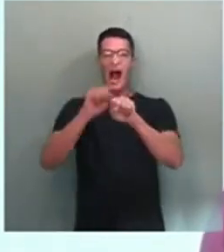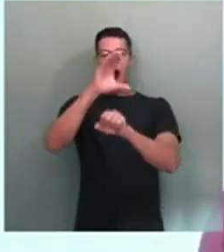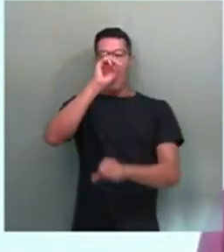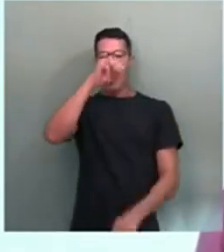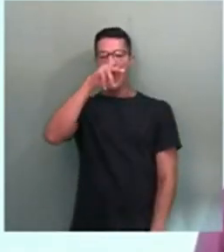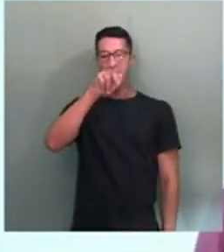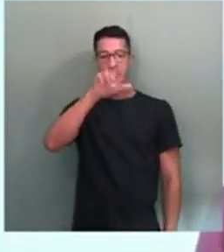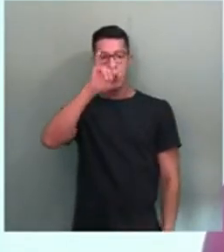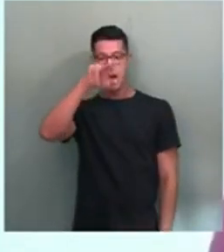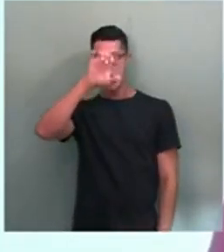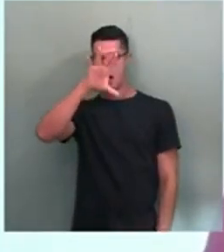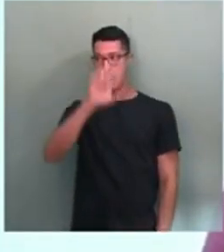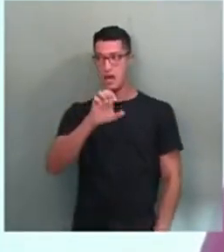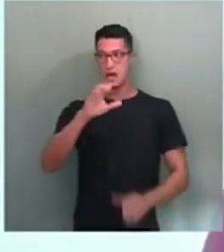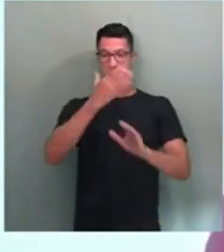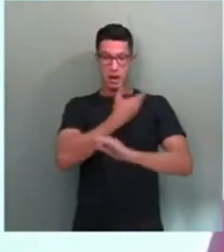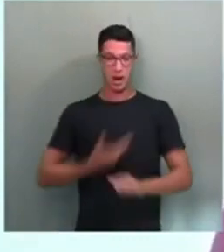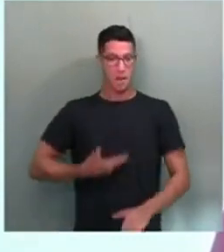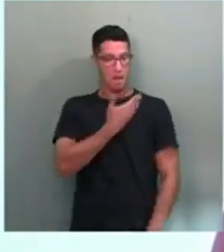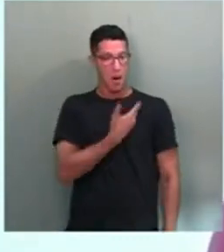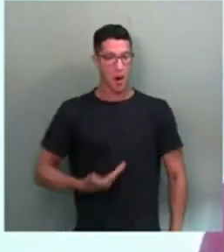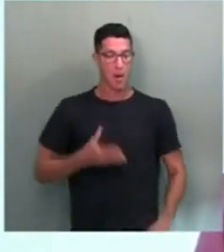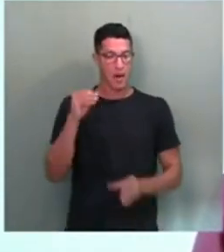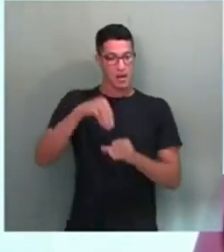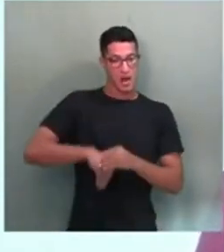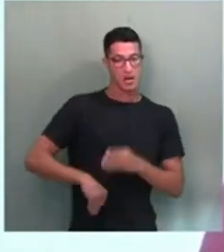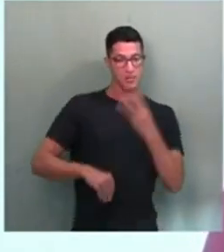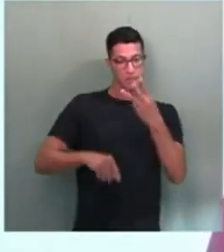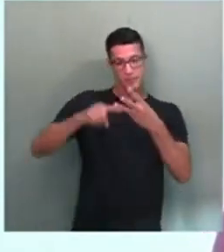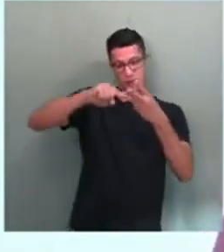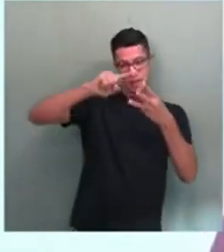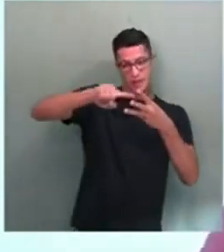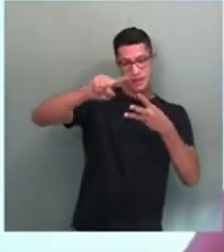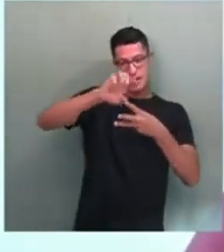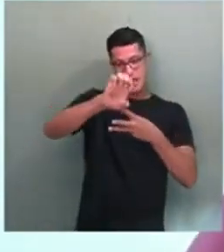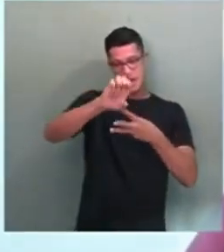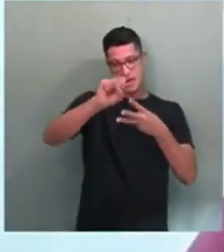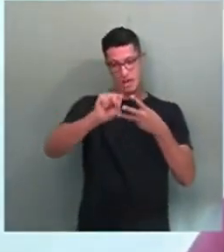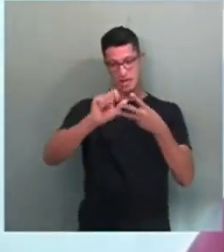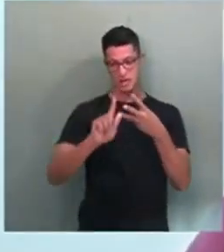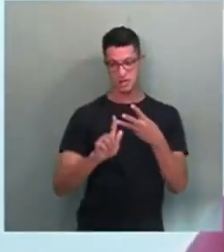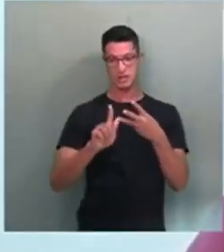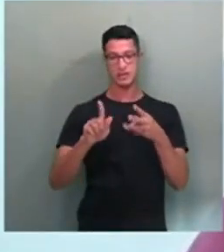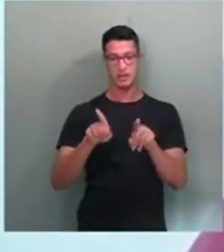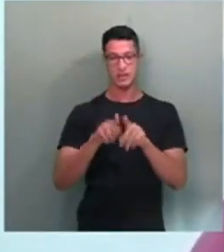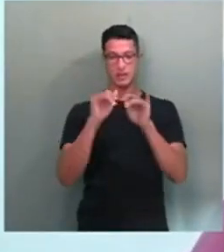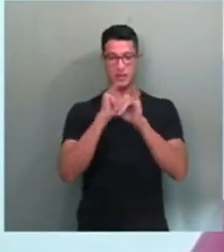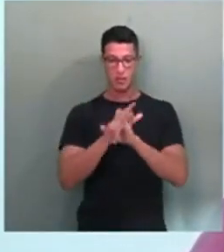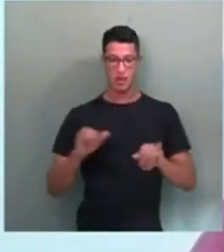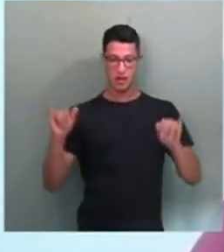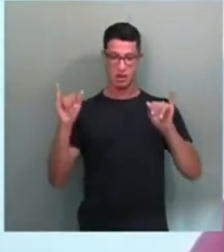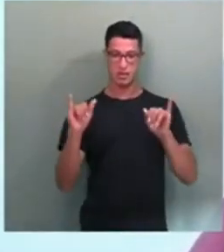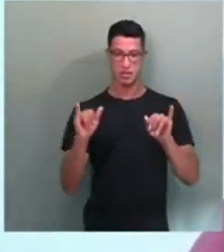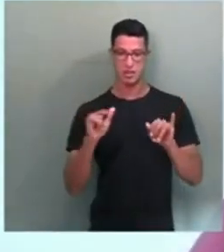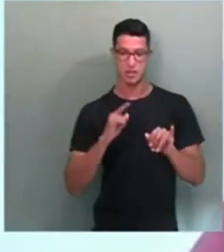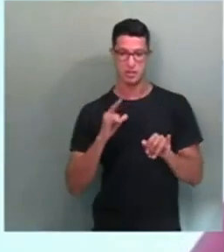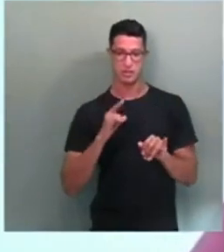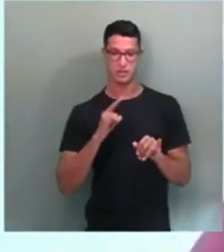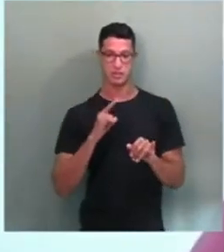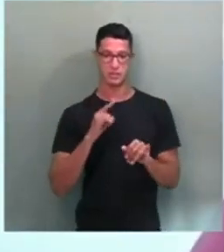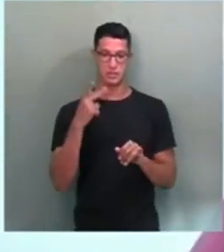que é a governança pública dentro daquelas três letrinhas ESG, hoje tão faladas, né?